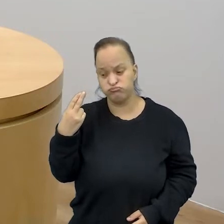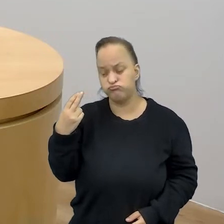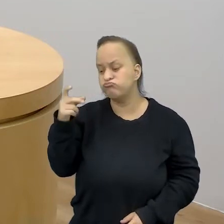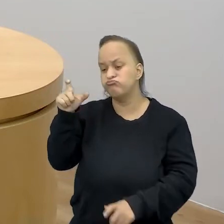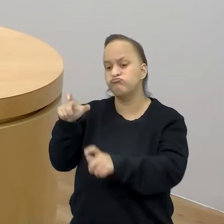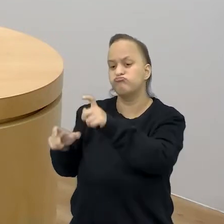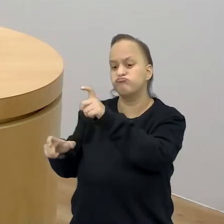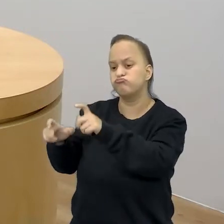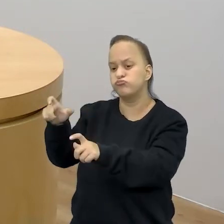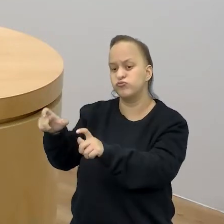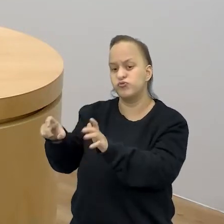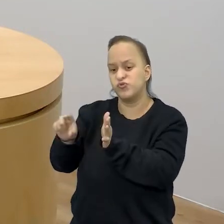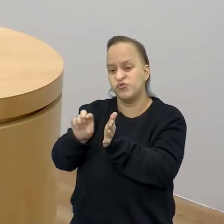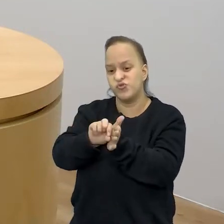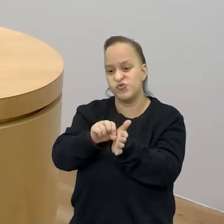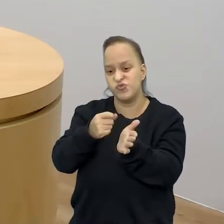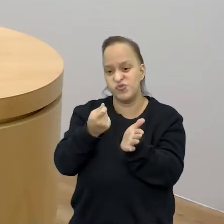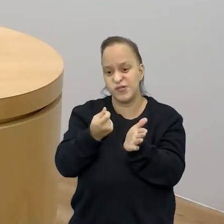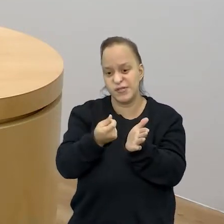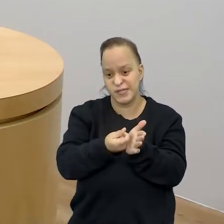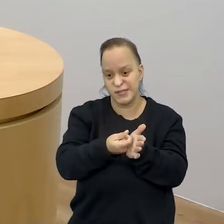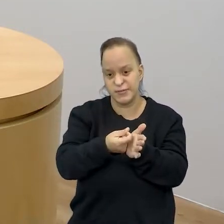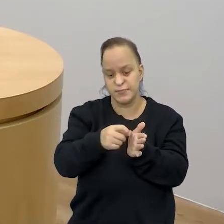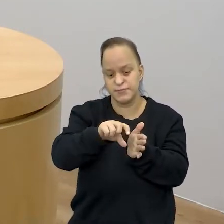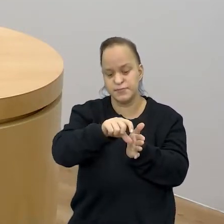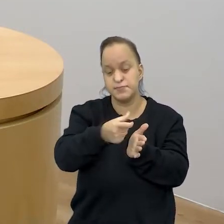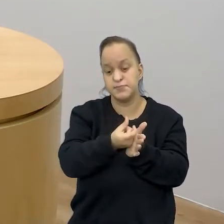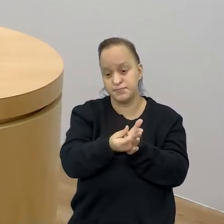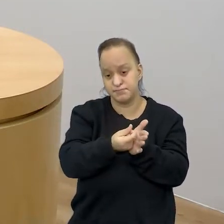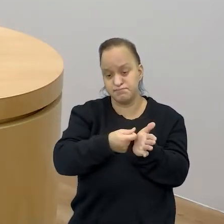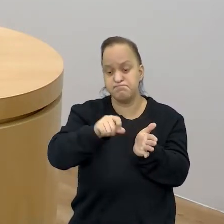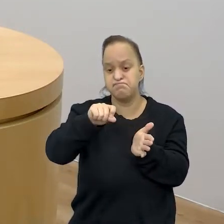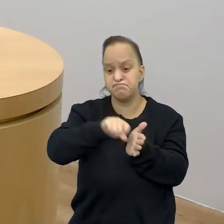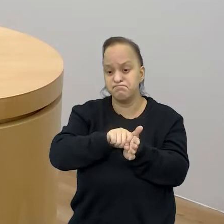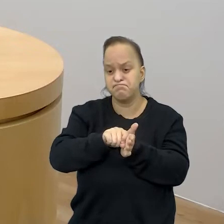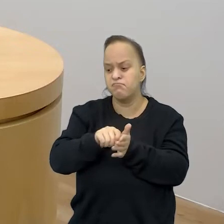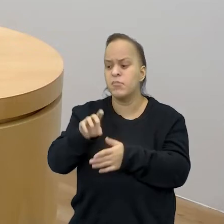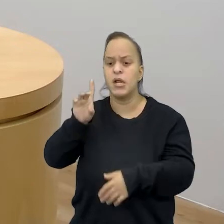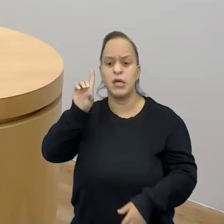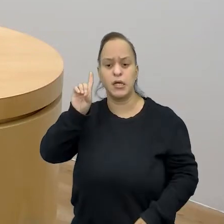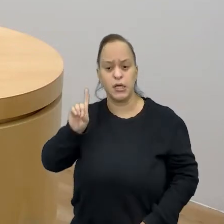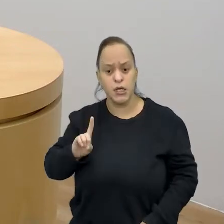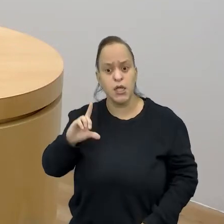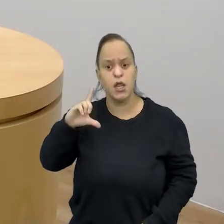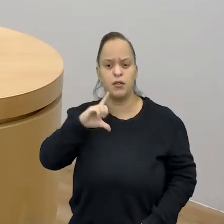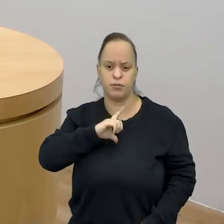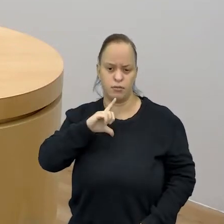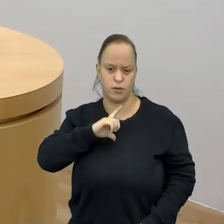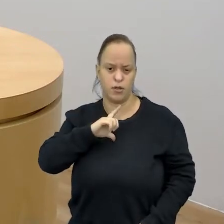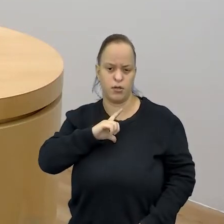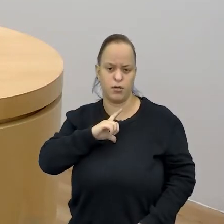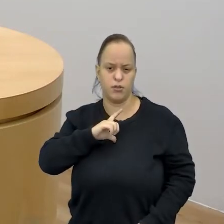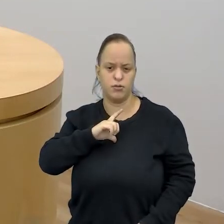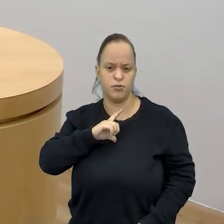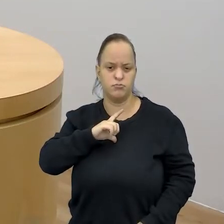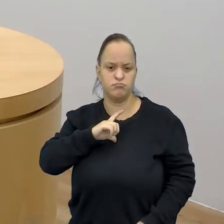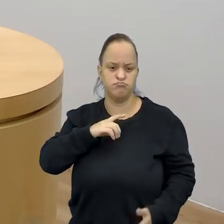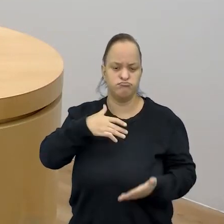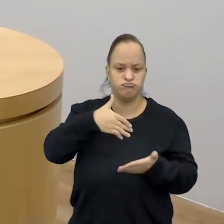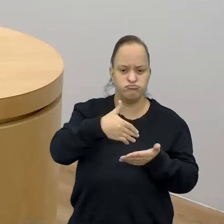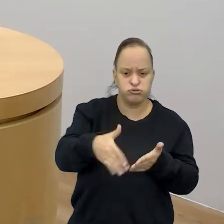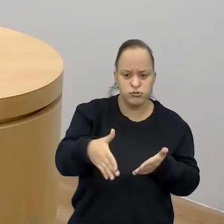que o criminoso tenha seus direitos de alguma forma suspensos, né? Seu direito de ir e